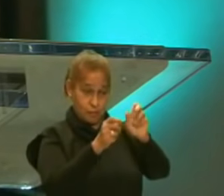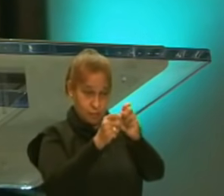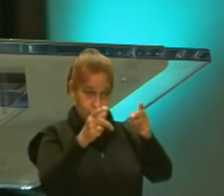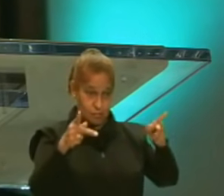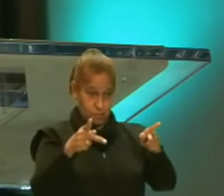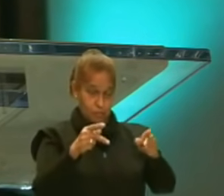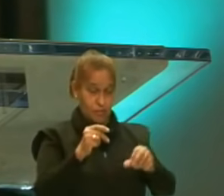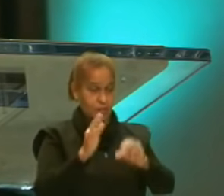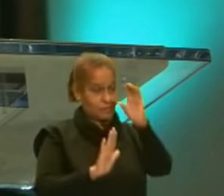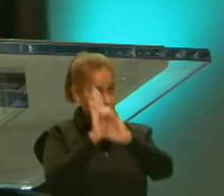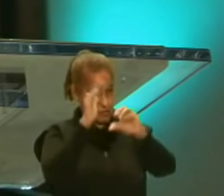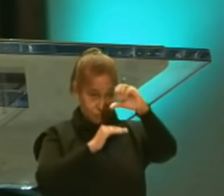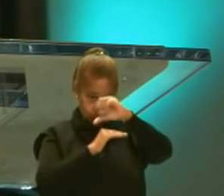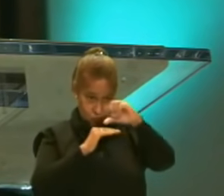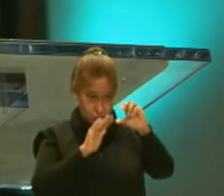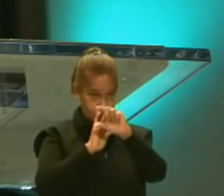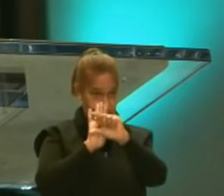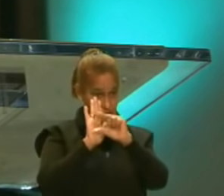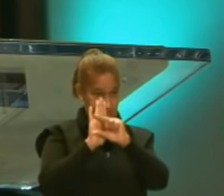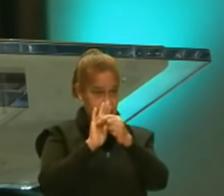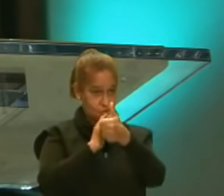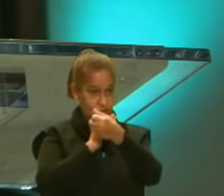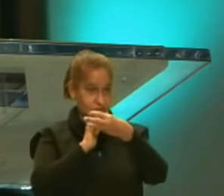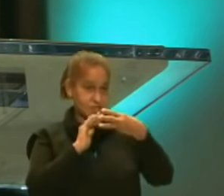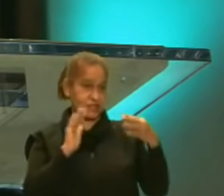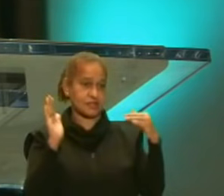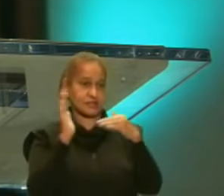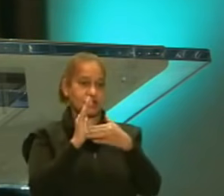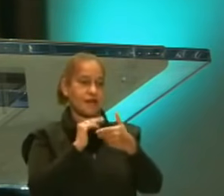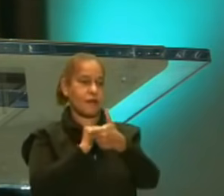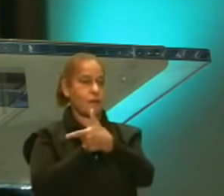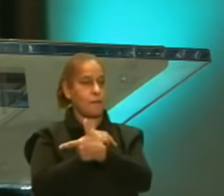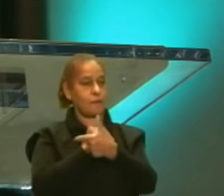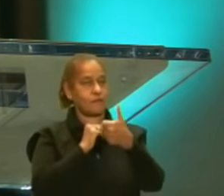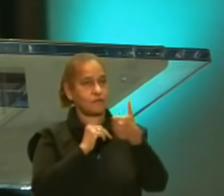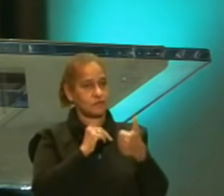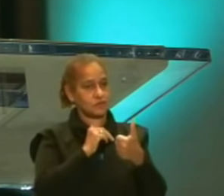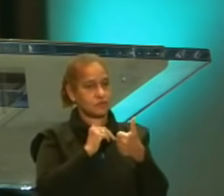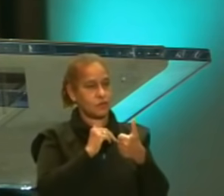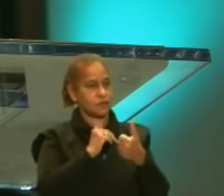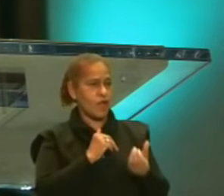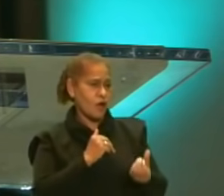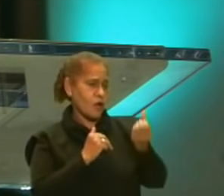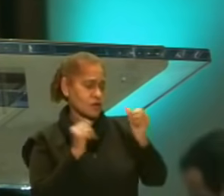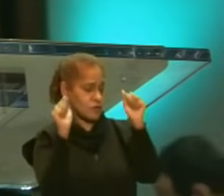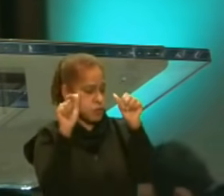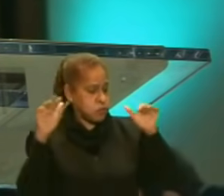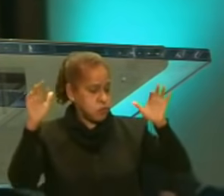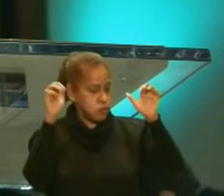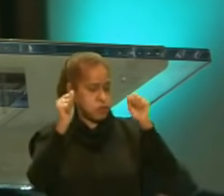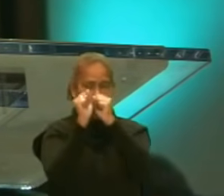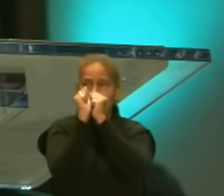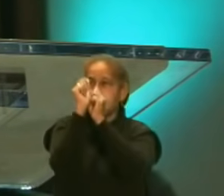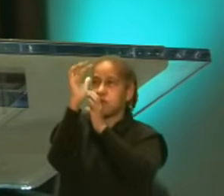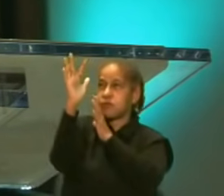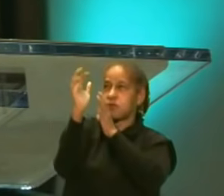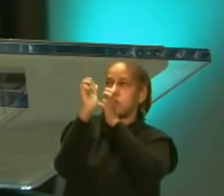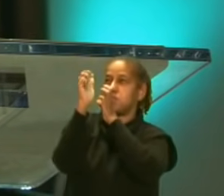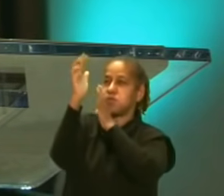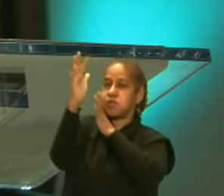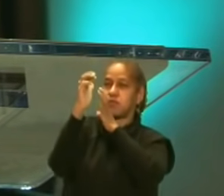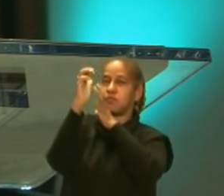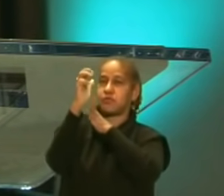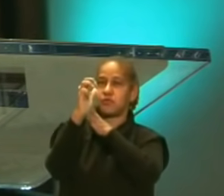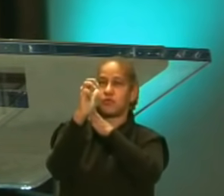Apocalipse 9, versículos 13 a 21. O sexto anjo tocou a sua trombeta, e ouviu